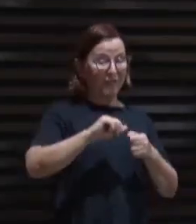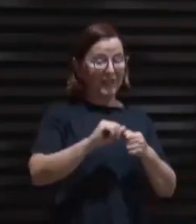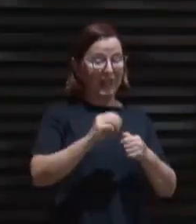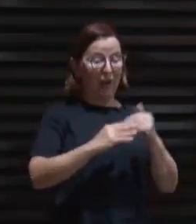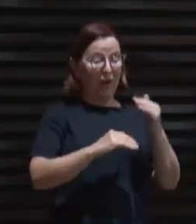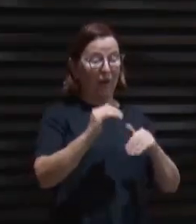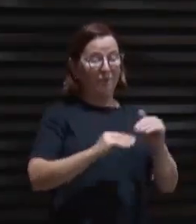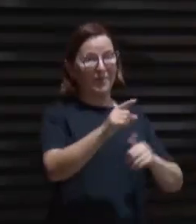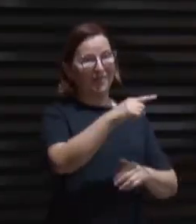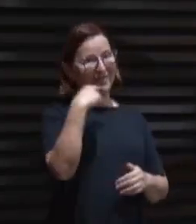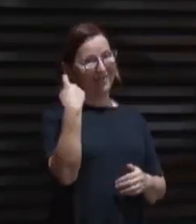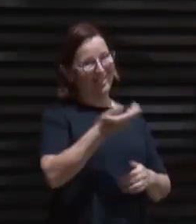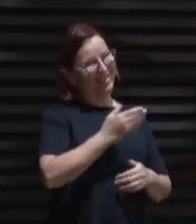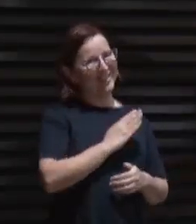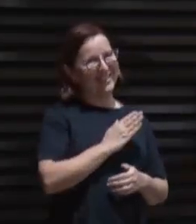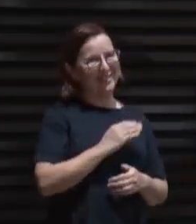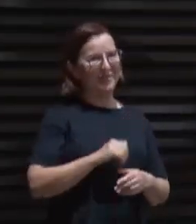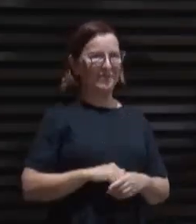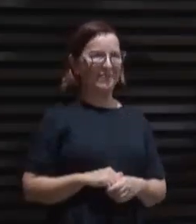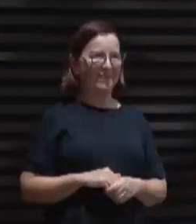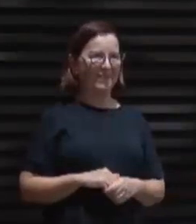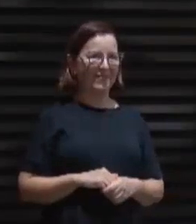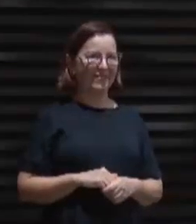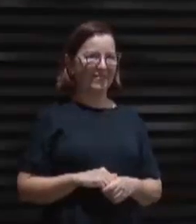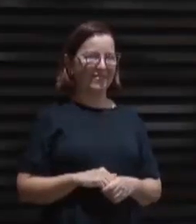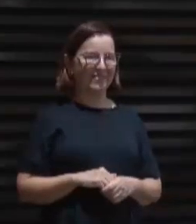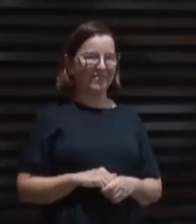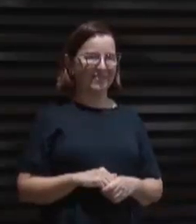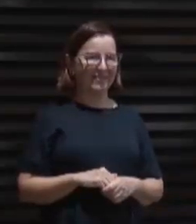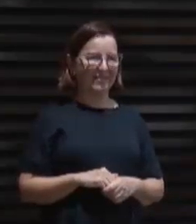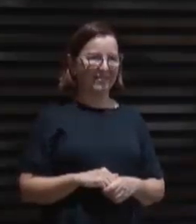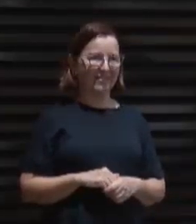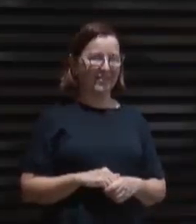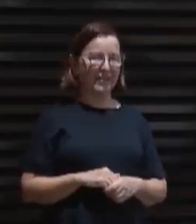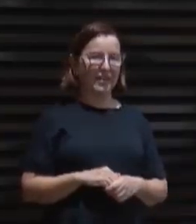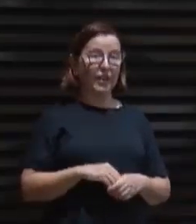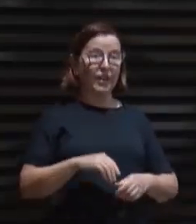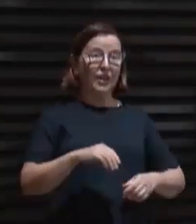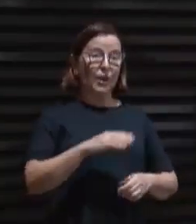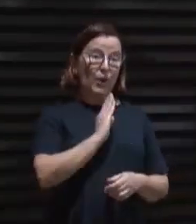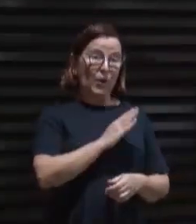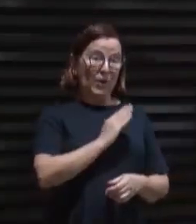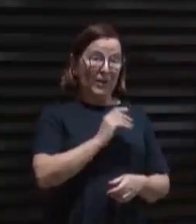impossível. Nós somos enganosos. O coração do homem